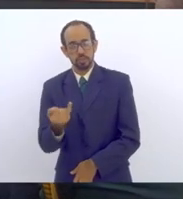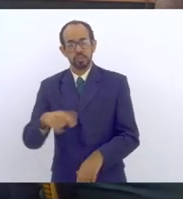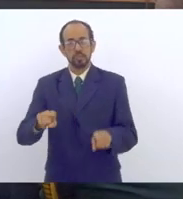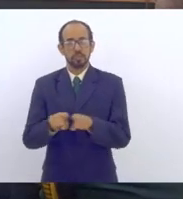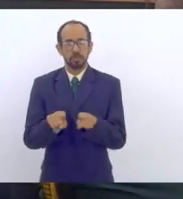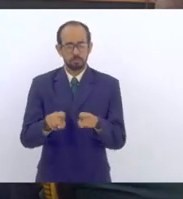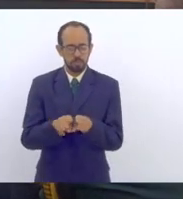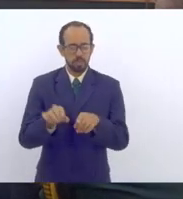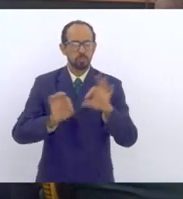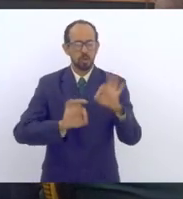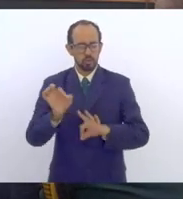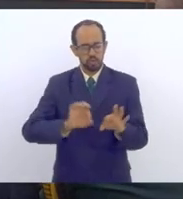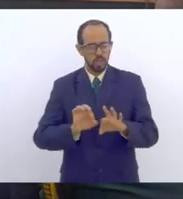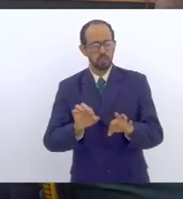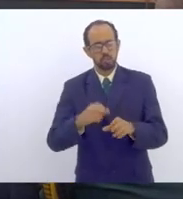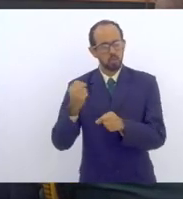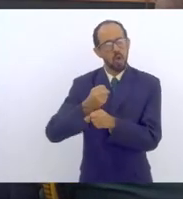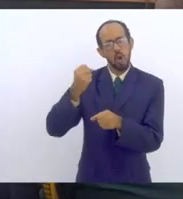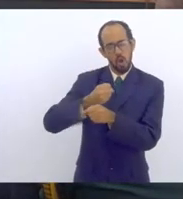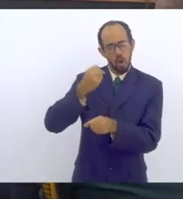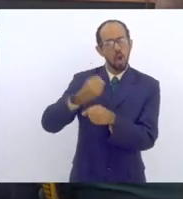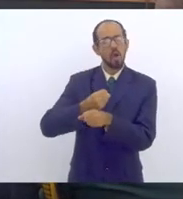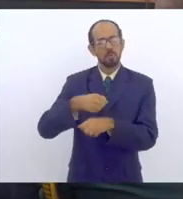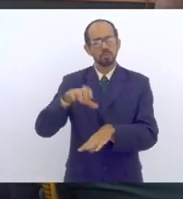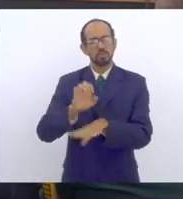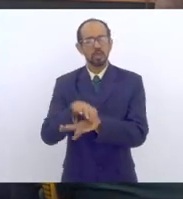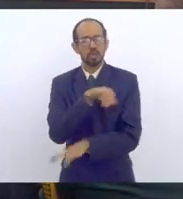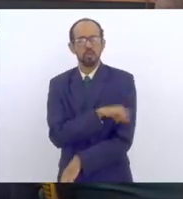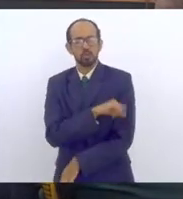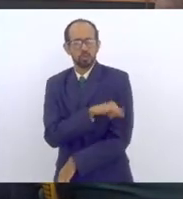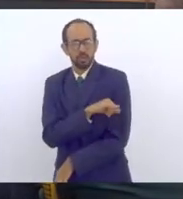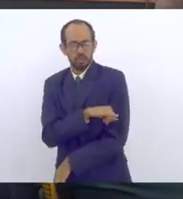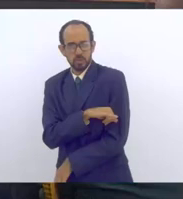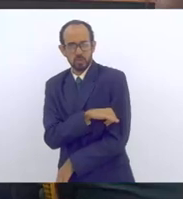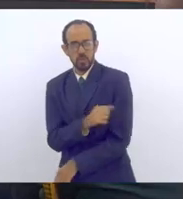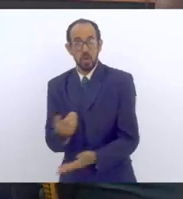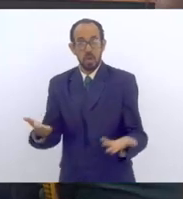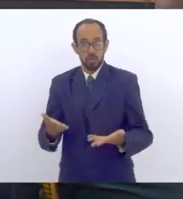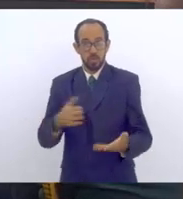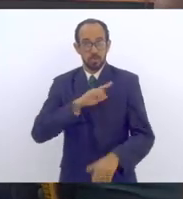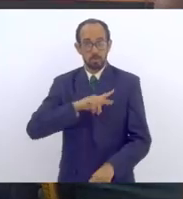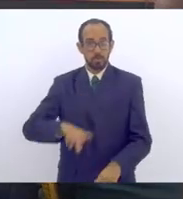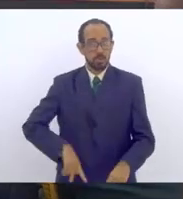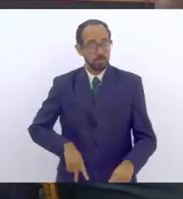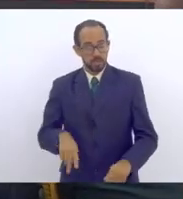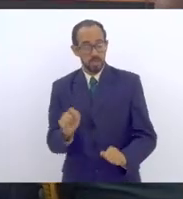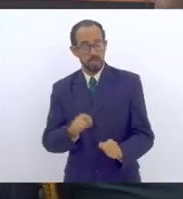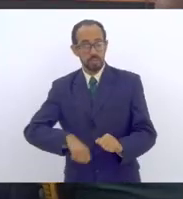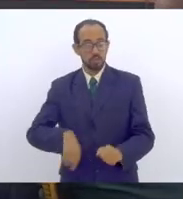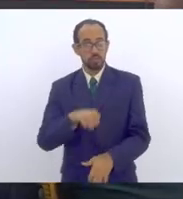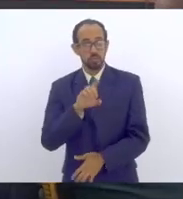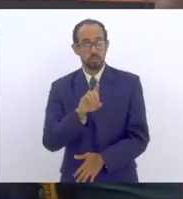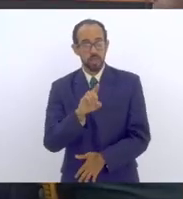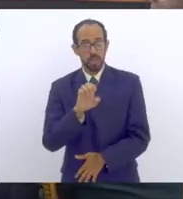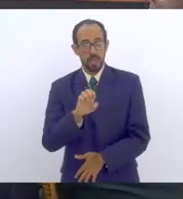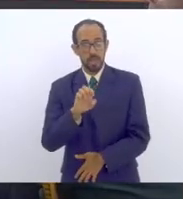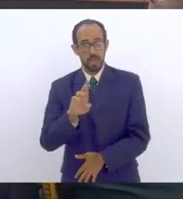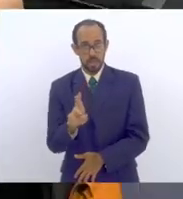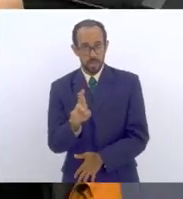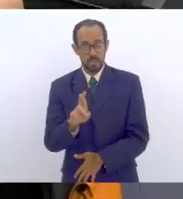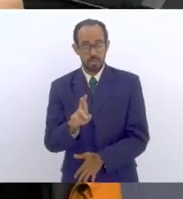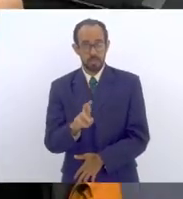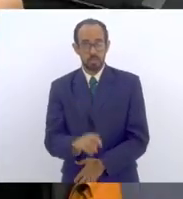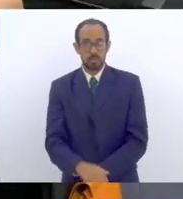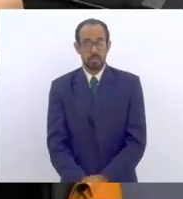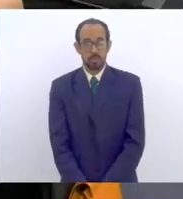e obras da Secretaria de Estado infraestrutura e obras atualmente é presidente do Departamento de Estradas e rodagens